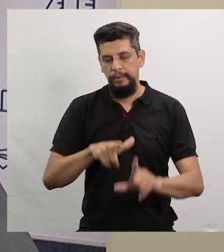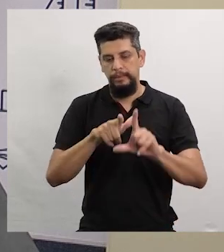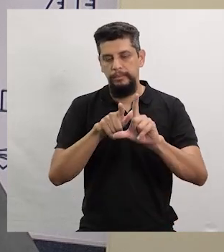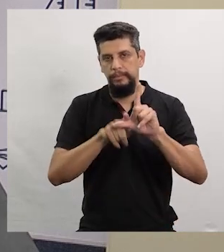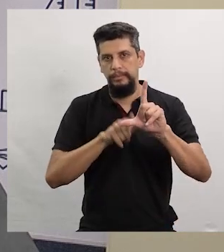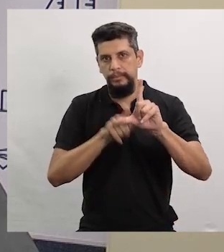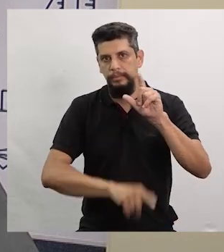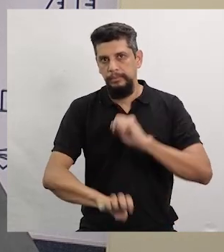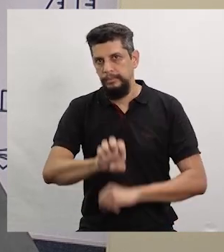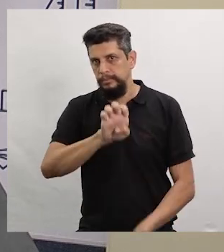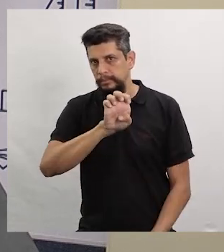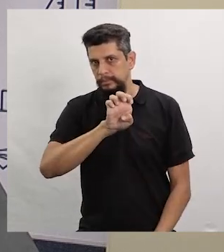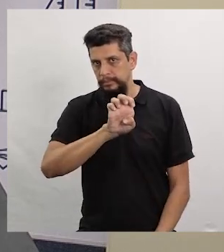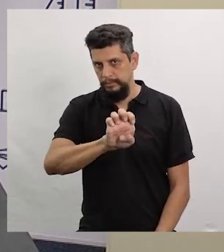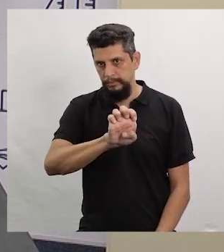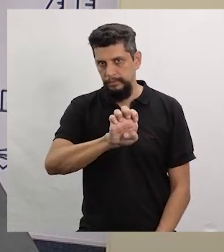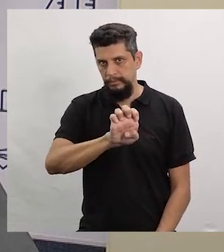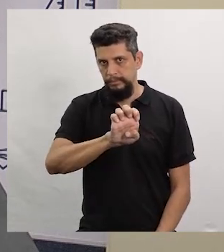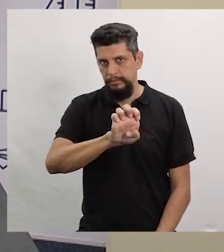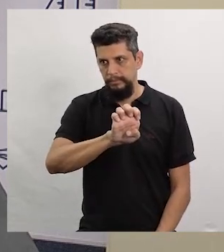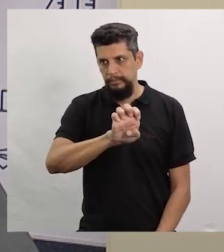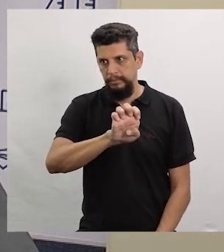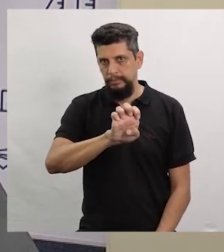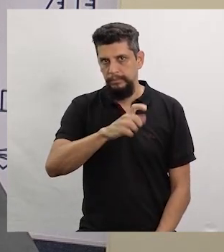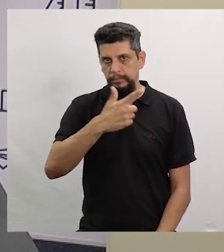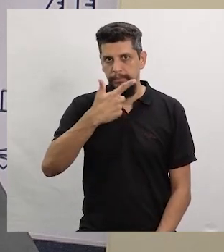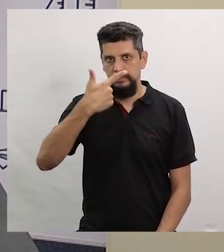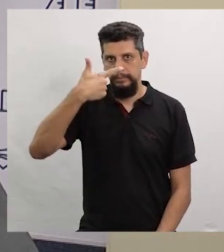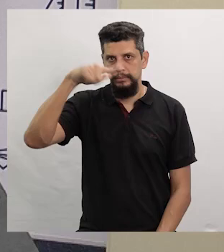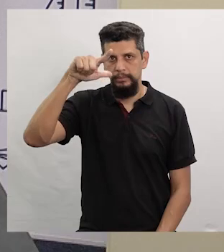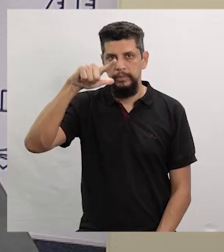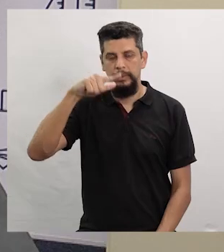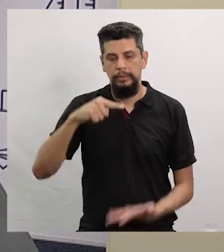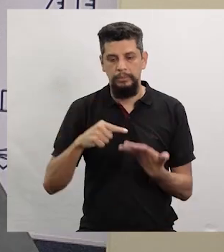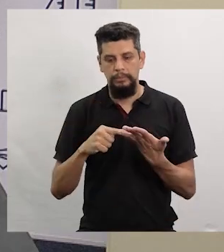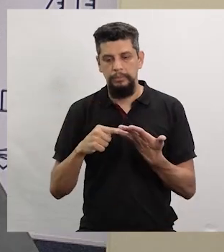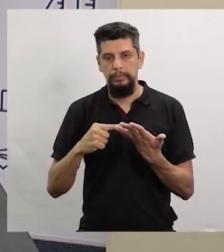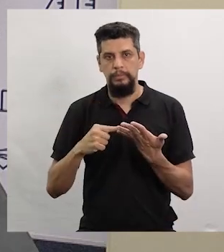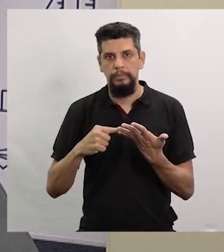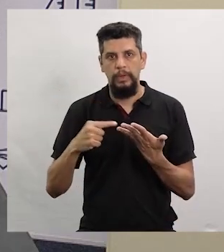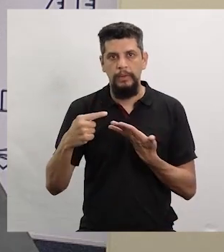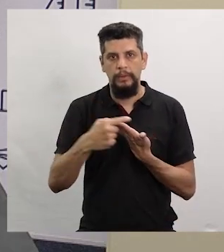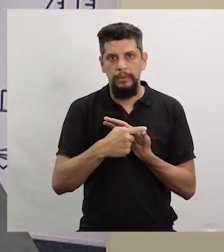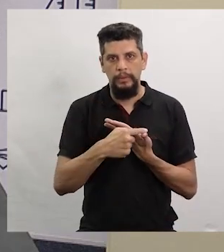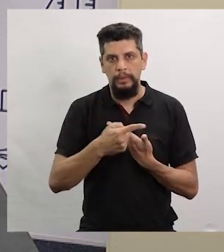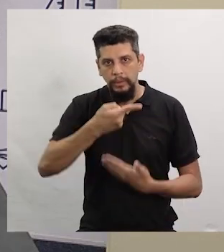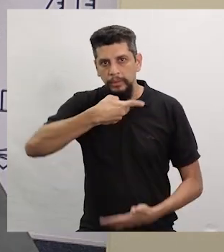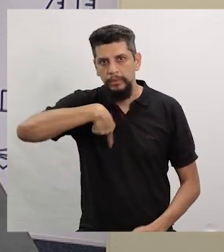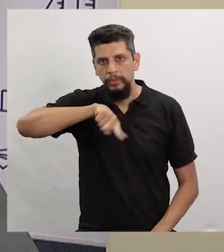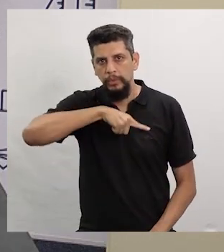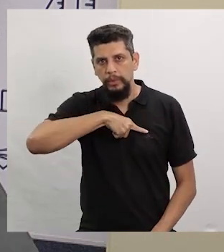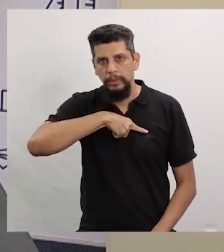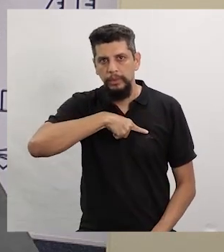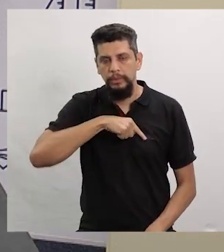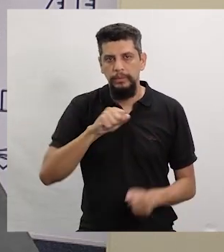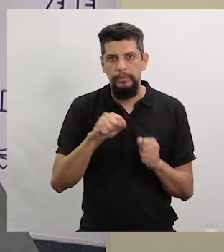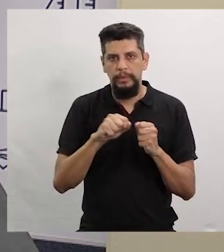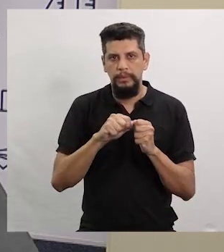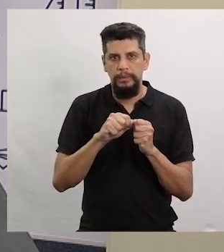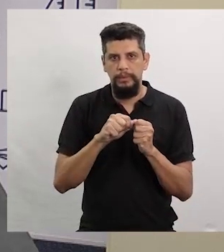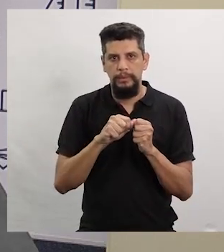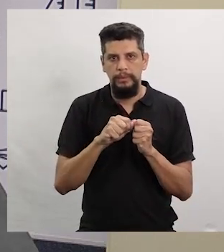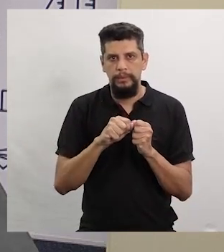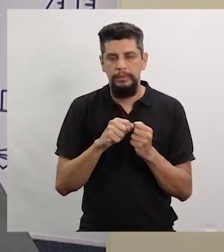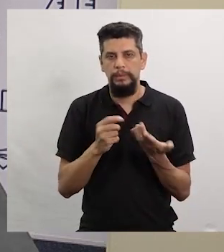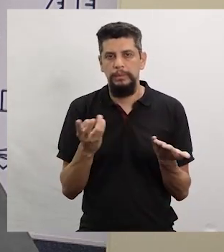então a letra e como as outras vogais a gente a a gente pronuncia